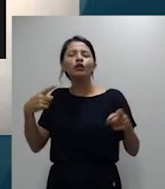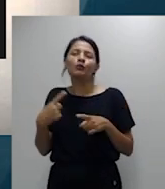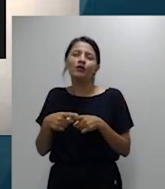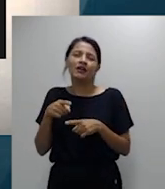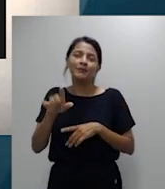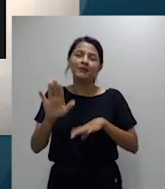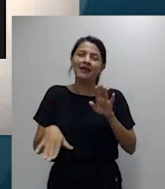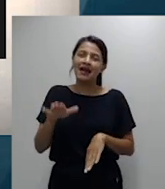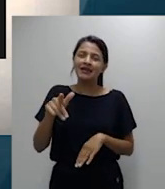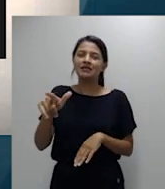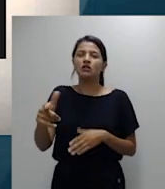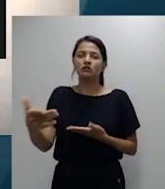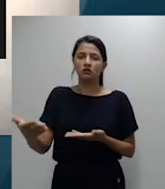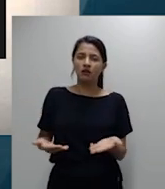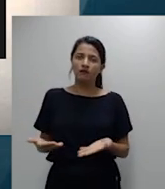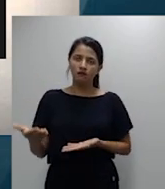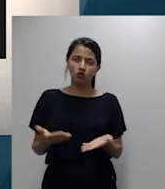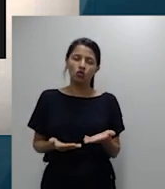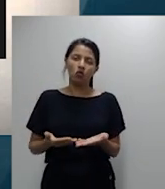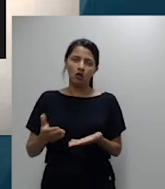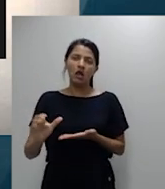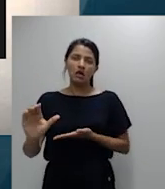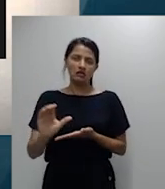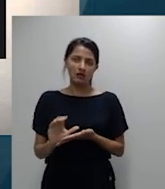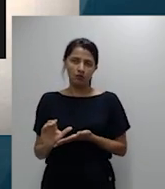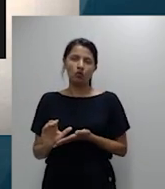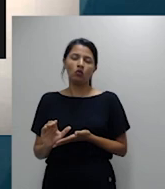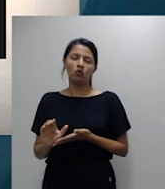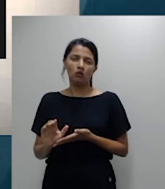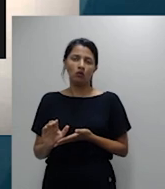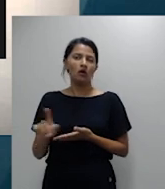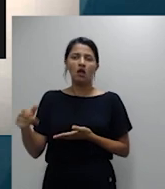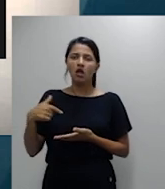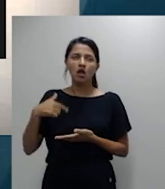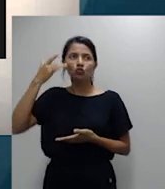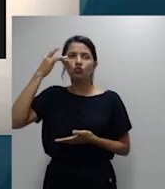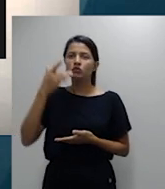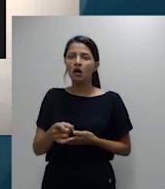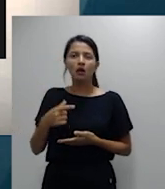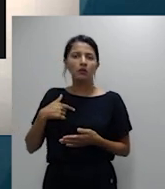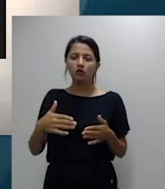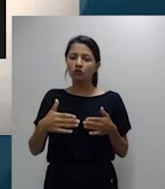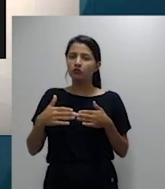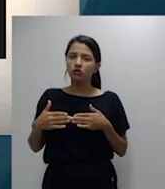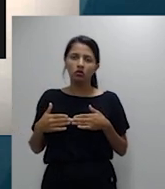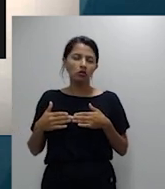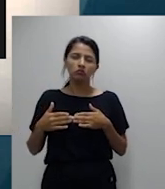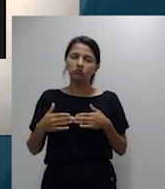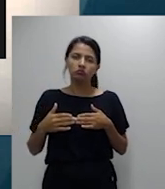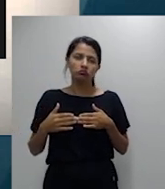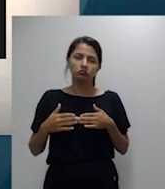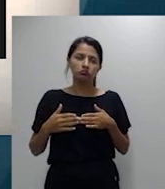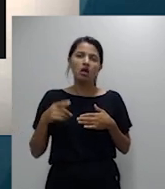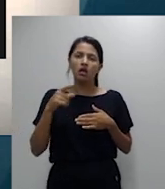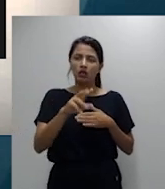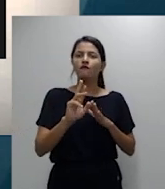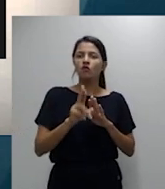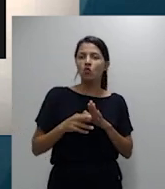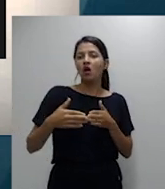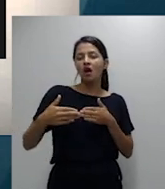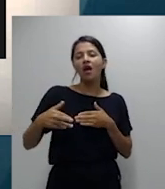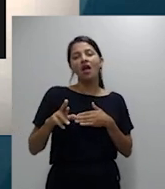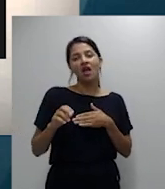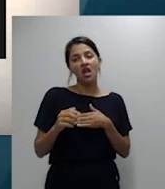caso muitas vezes servidor recebe o valor e me ligar é um sonho que estou aqui o requerimento ou em